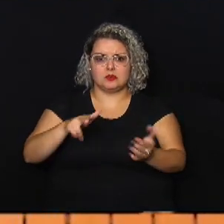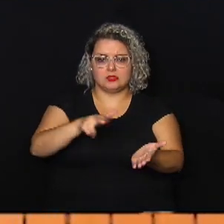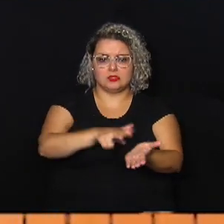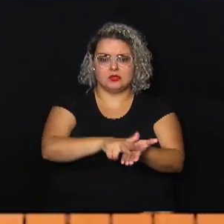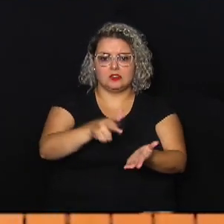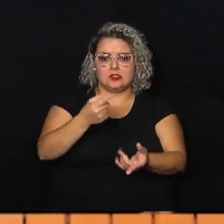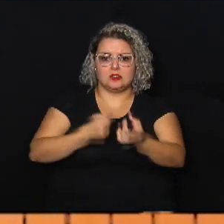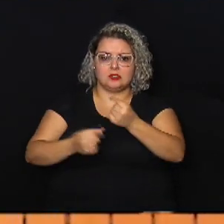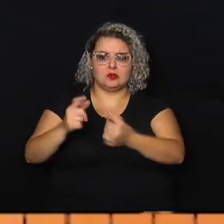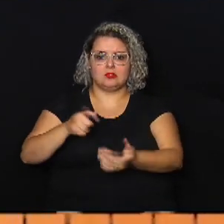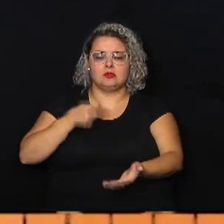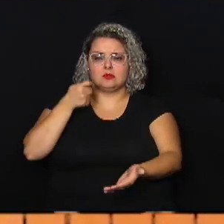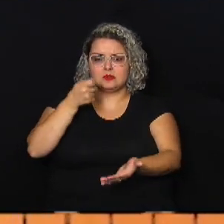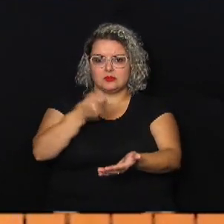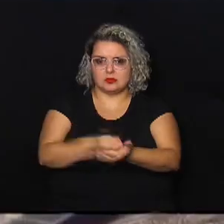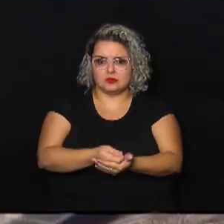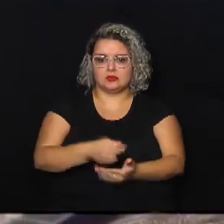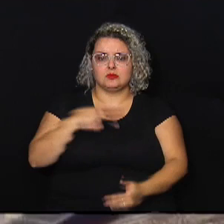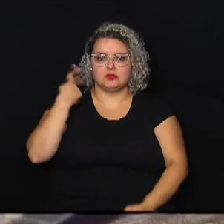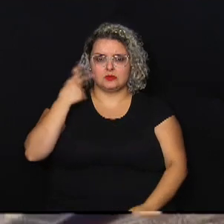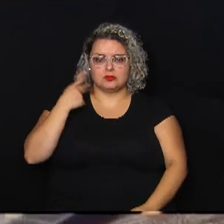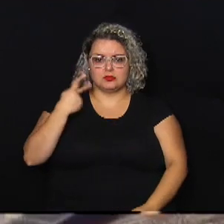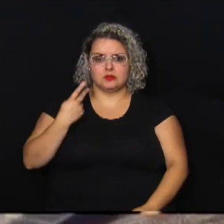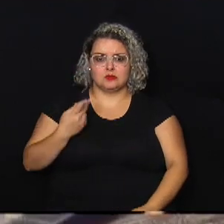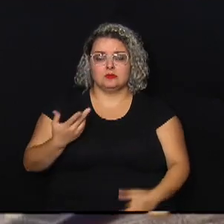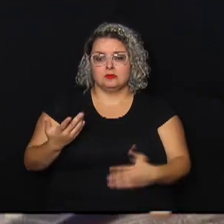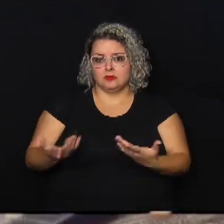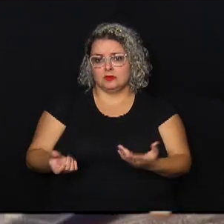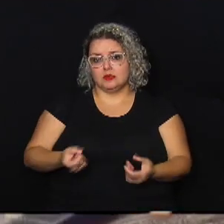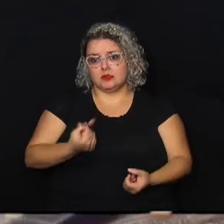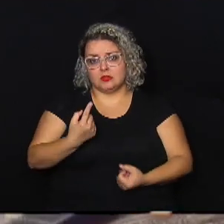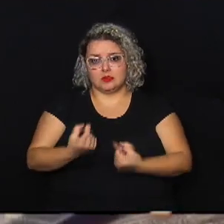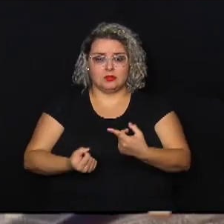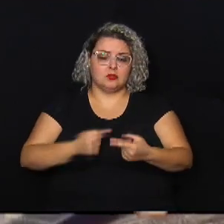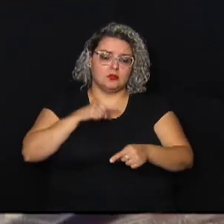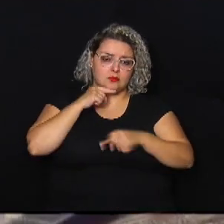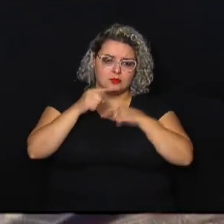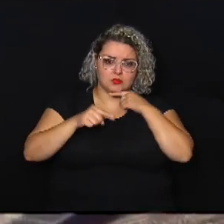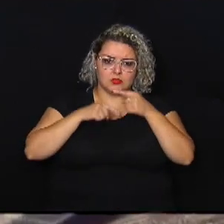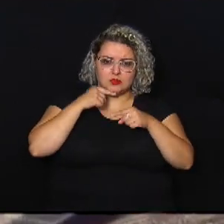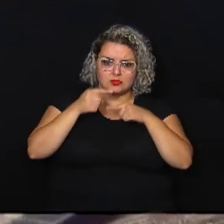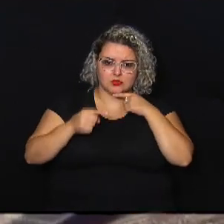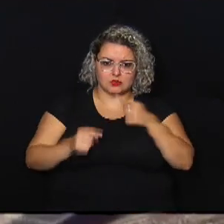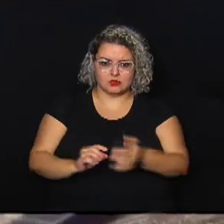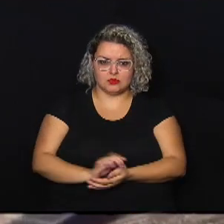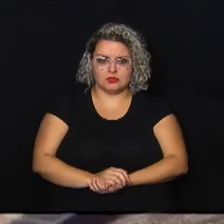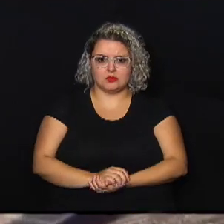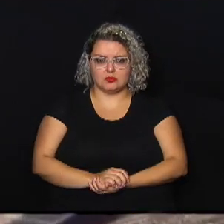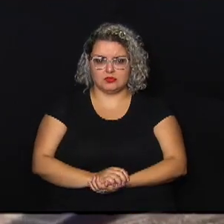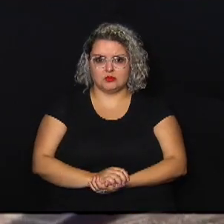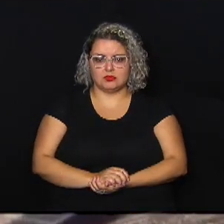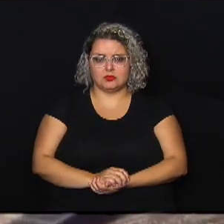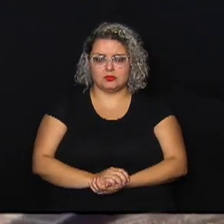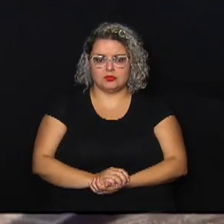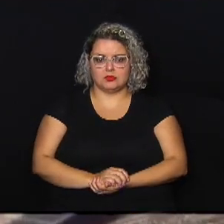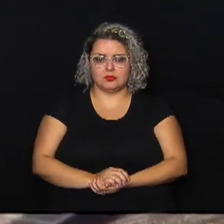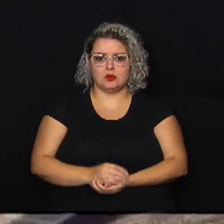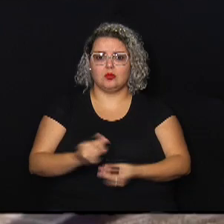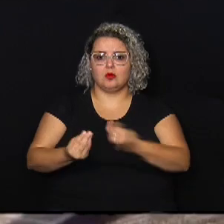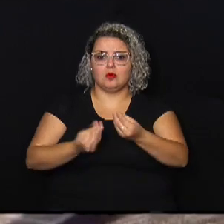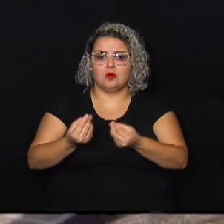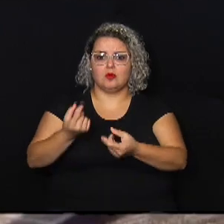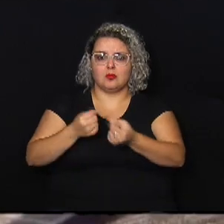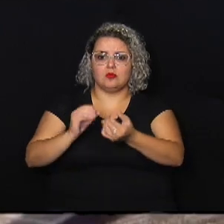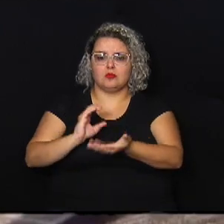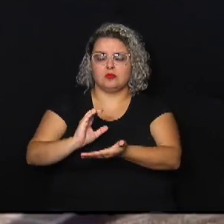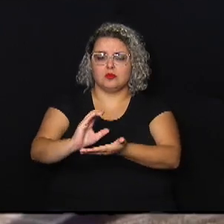emendas impositivas dos vereadores. E surgiram algumas dúvidas na celebração dessa destinação, como é que seria feito. Por